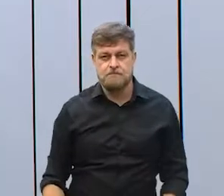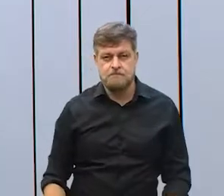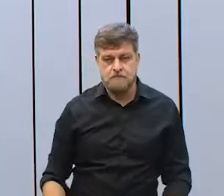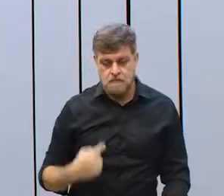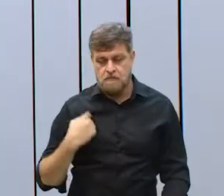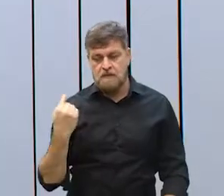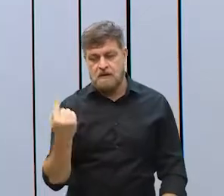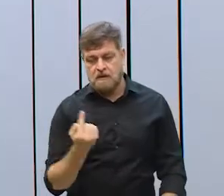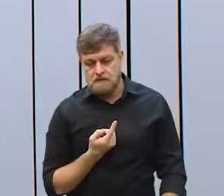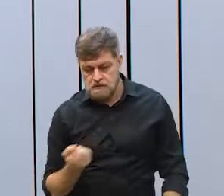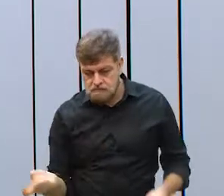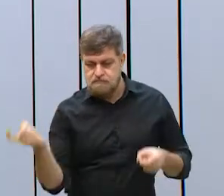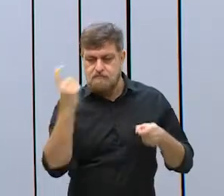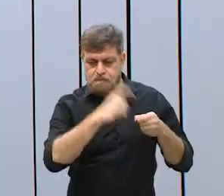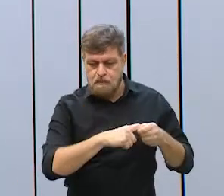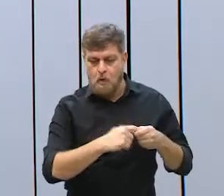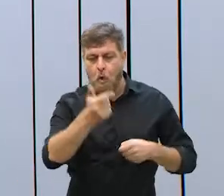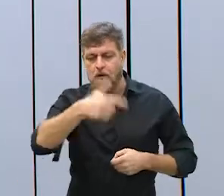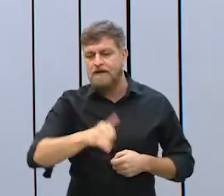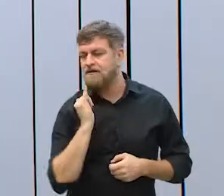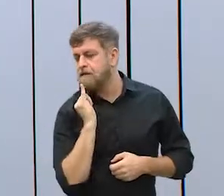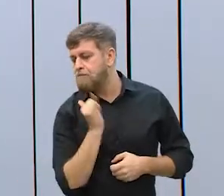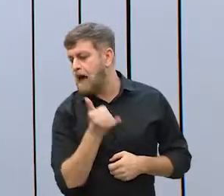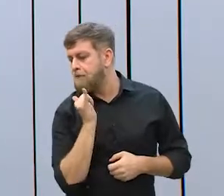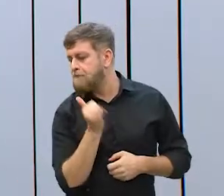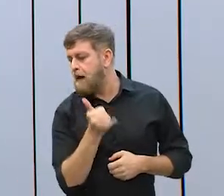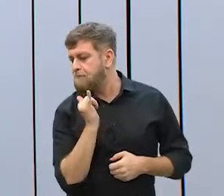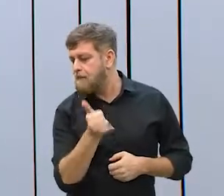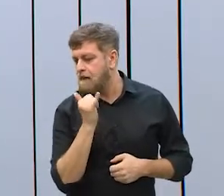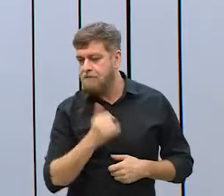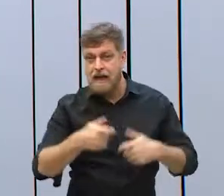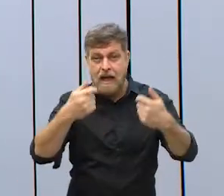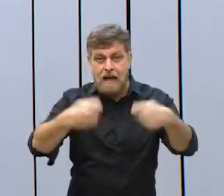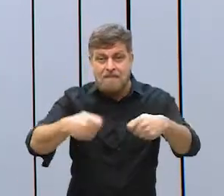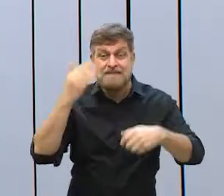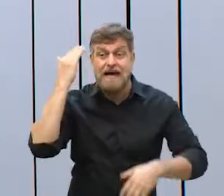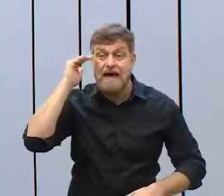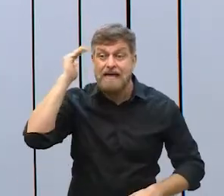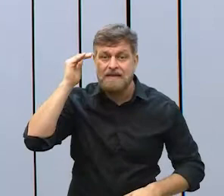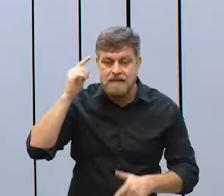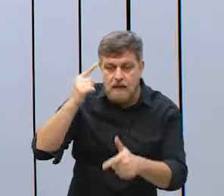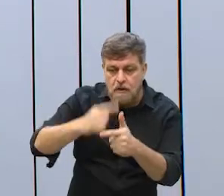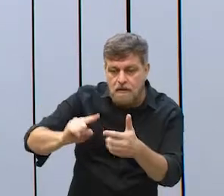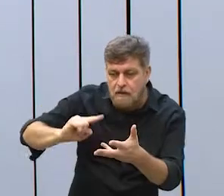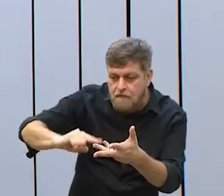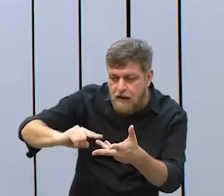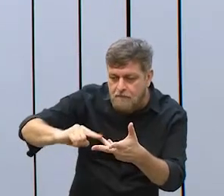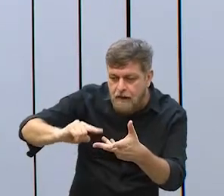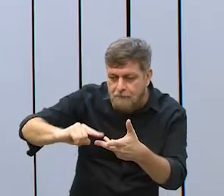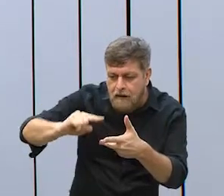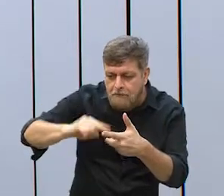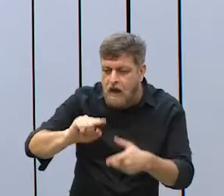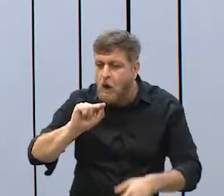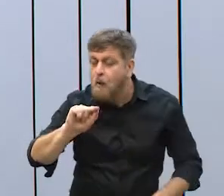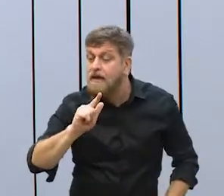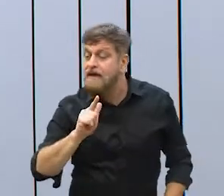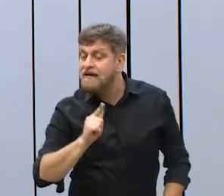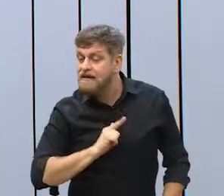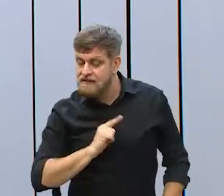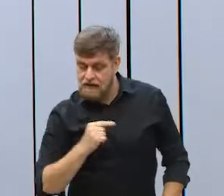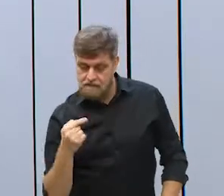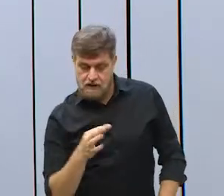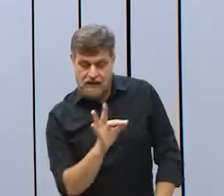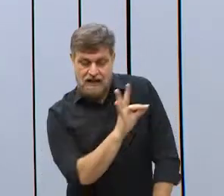gente volta a dizer a mesma coisa. Precisamos entender os problemas da